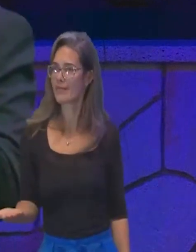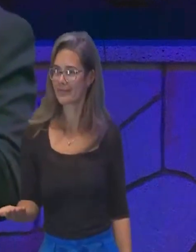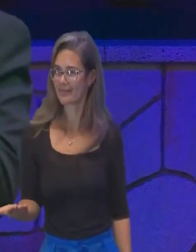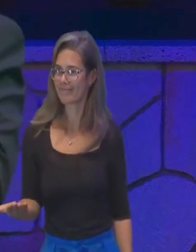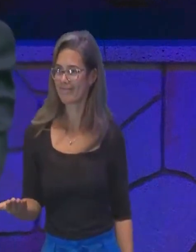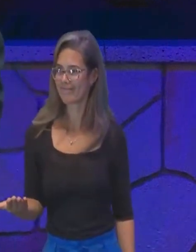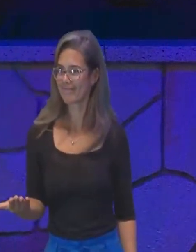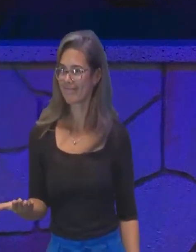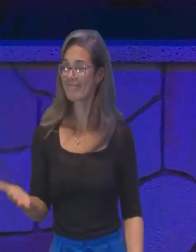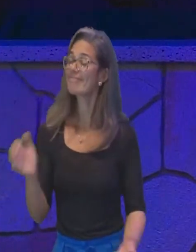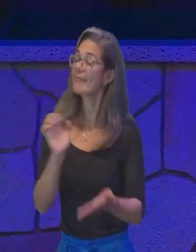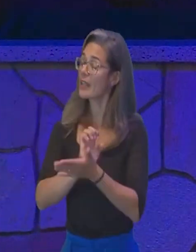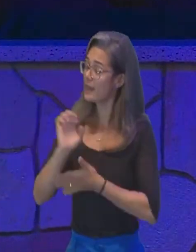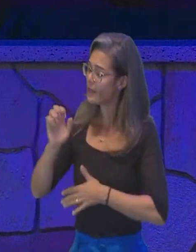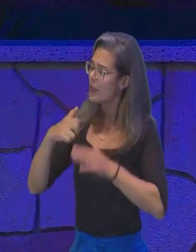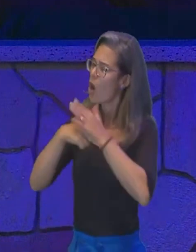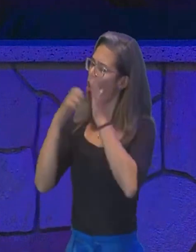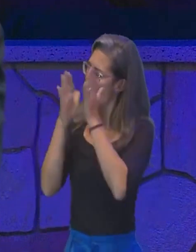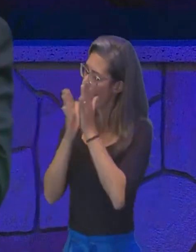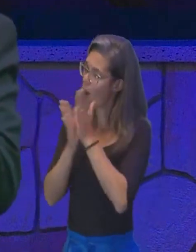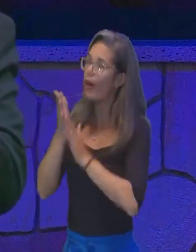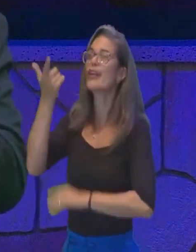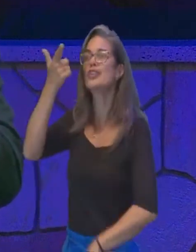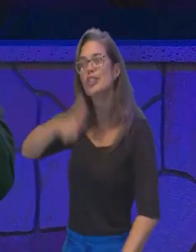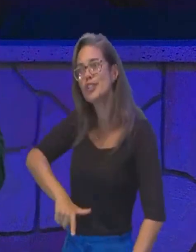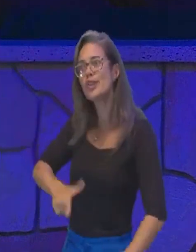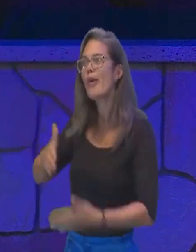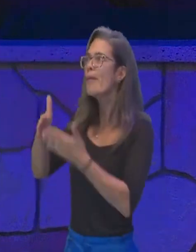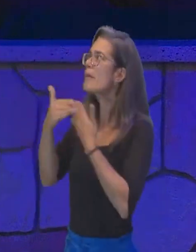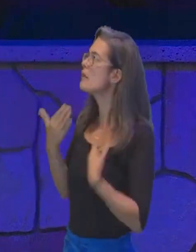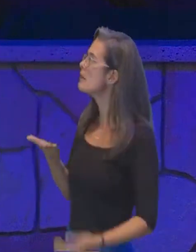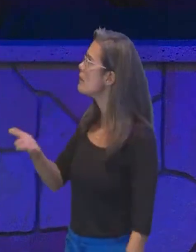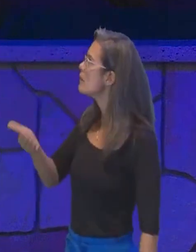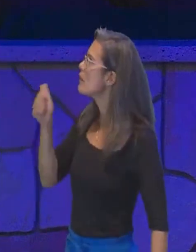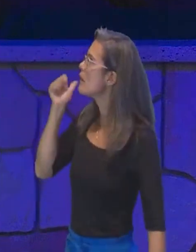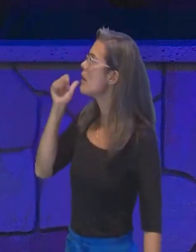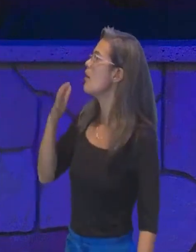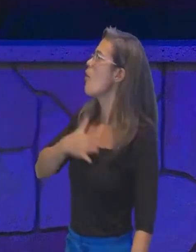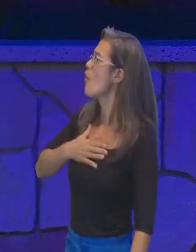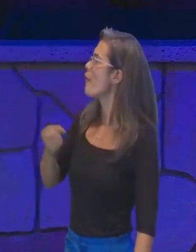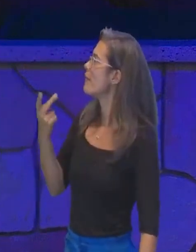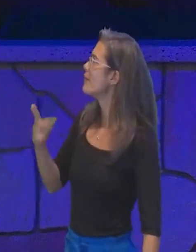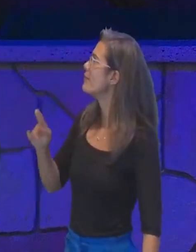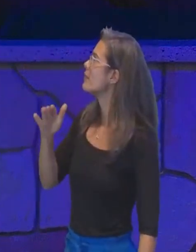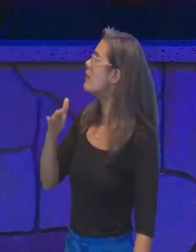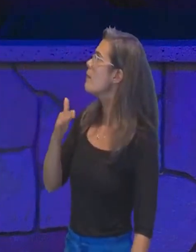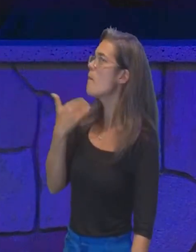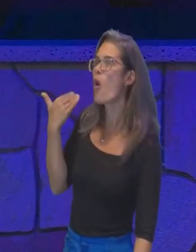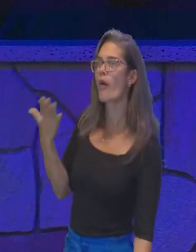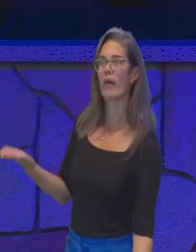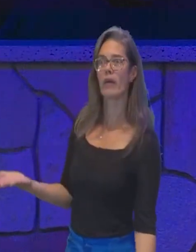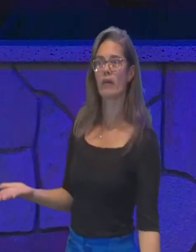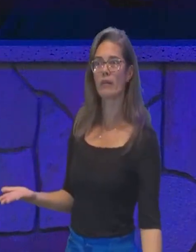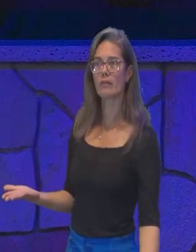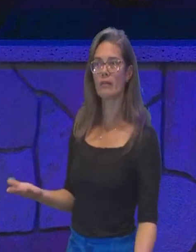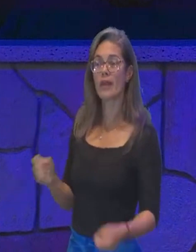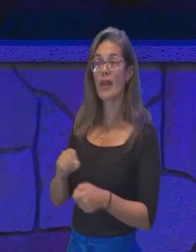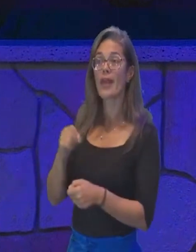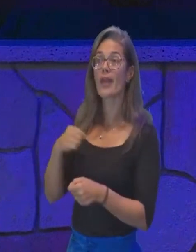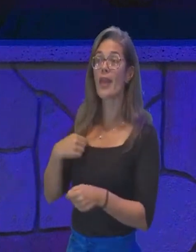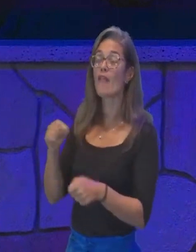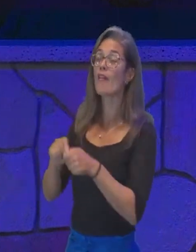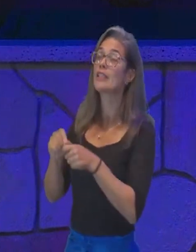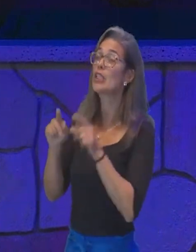ao Senhor, e Elias diz para o Senhor: Senhor, agora até o filho desta viúva faleceu, o que será de mim? E ele então faz